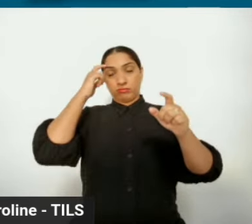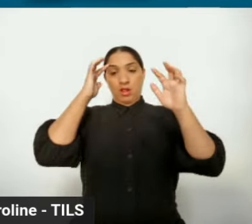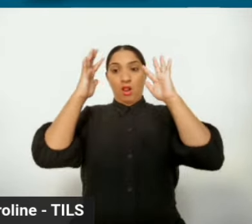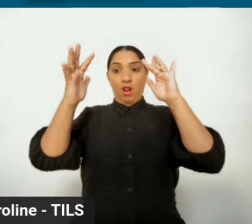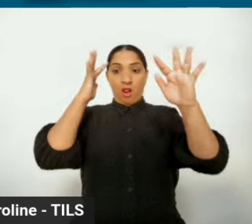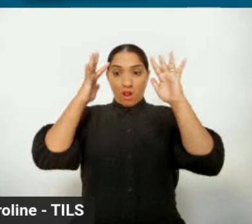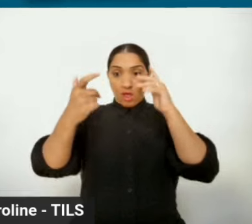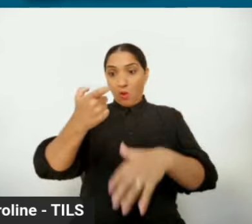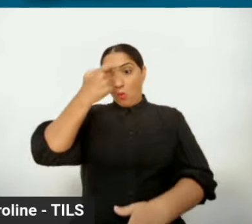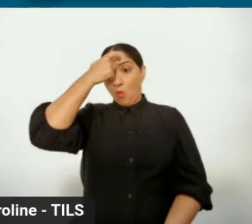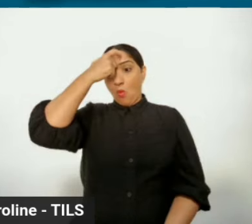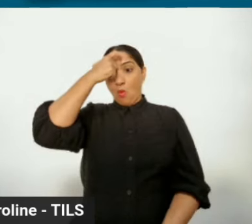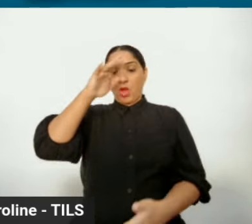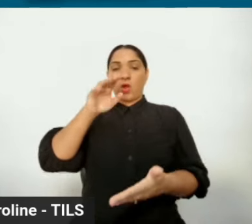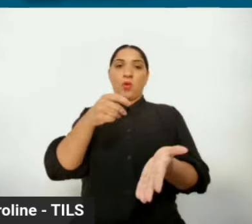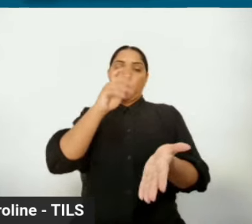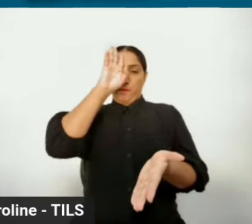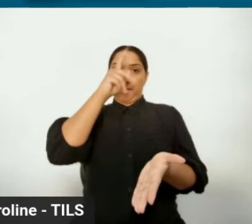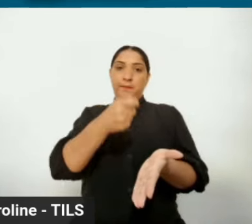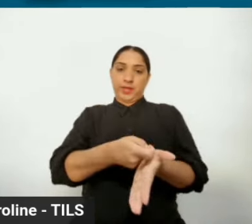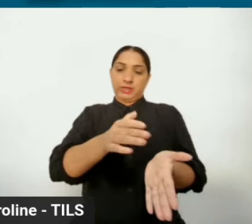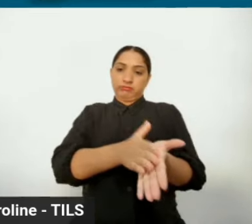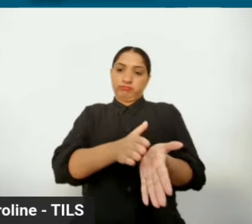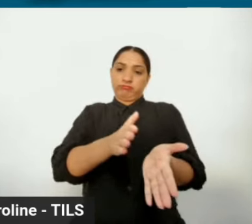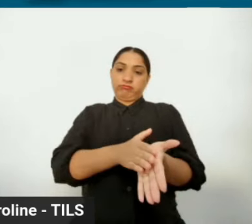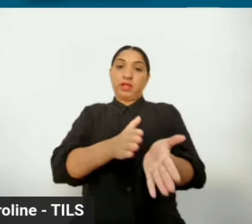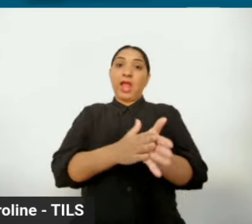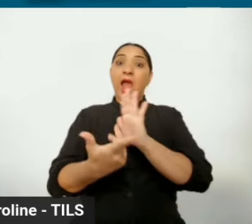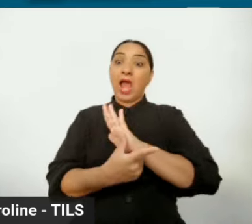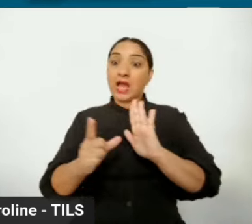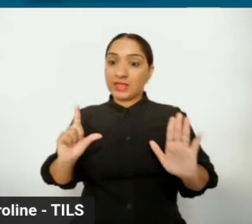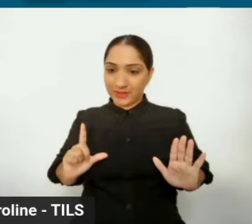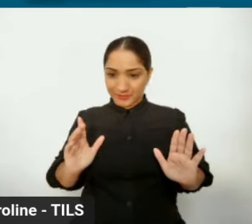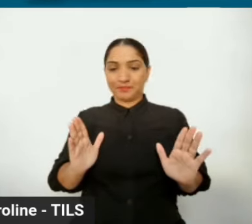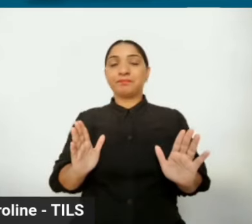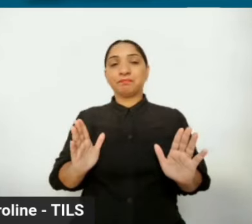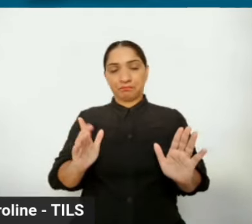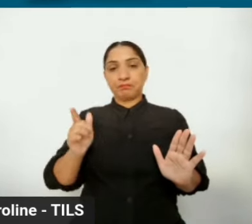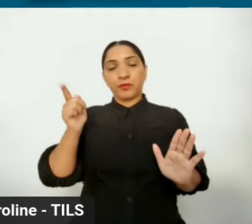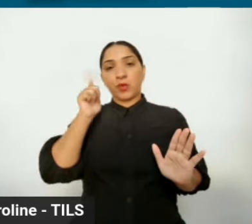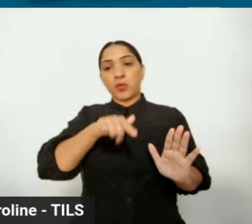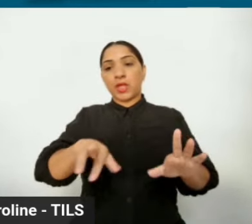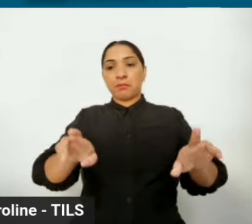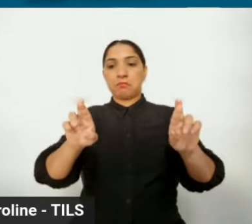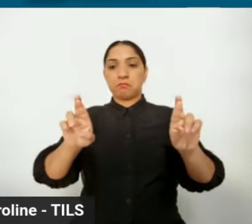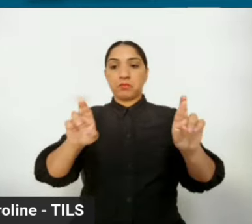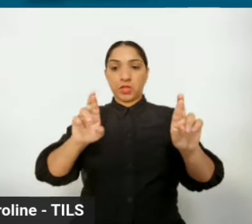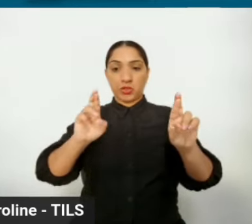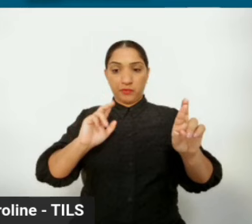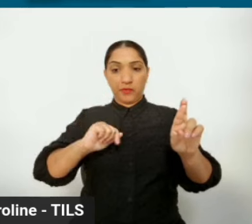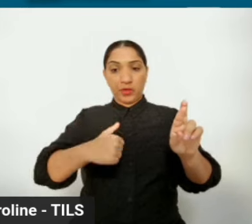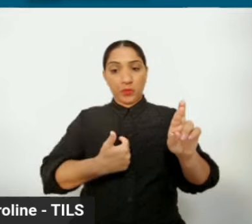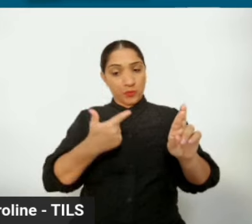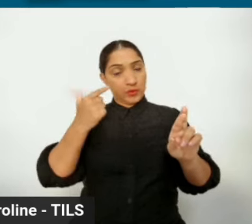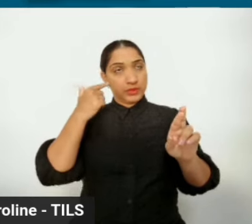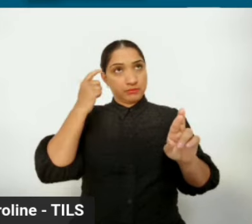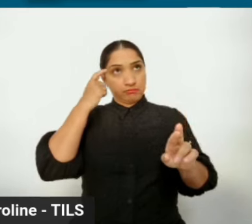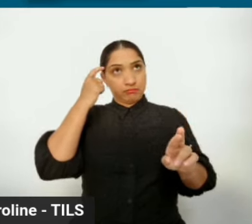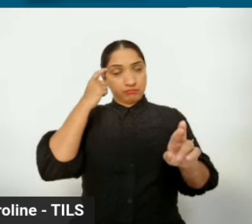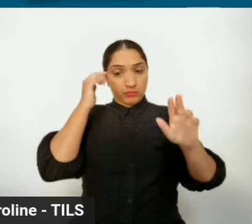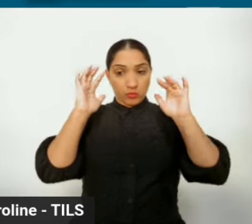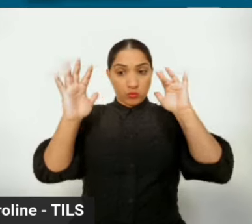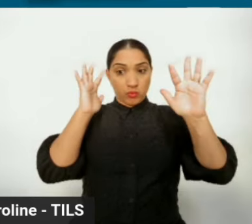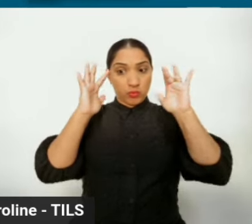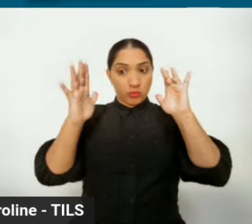antecedência, cobrar com antecedência a expectativa, como conversamos antes, ver incrementado aí o número